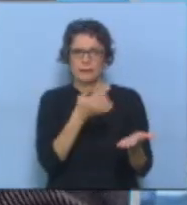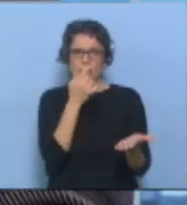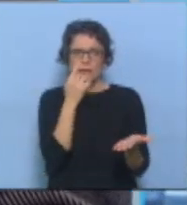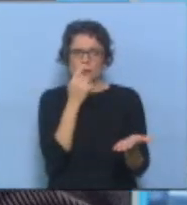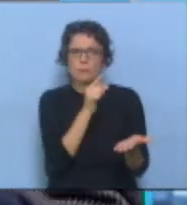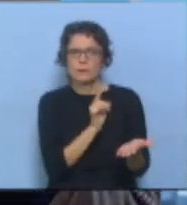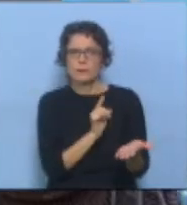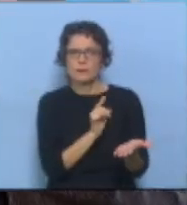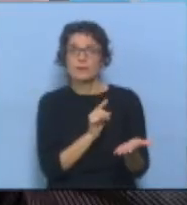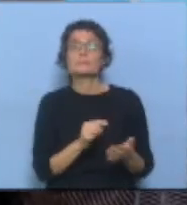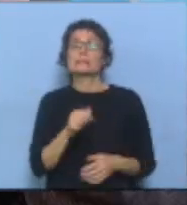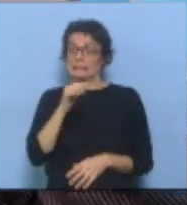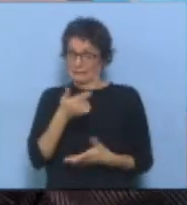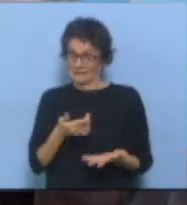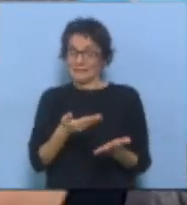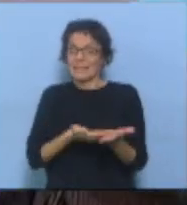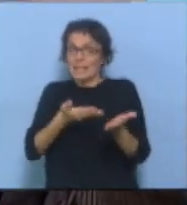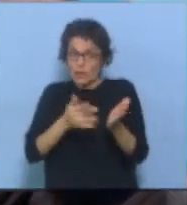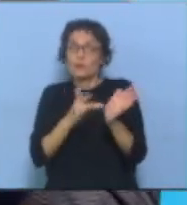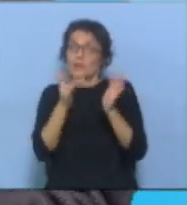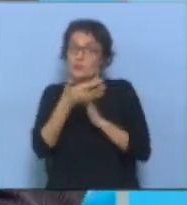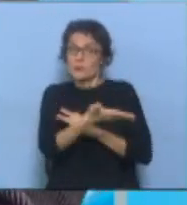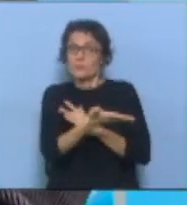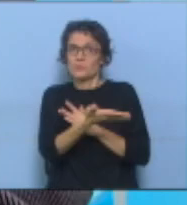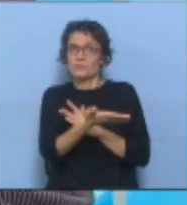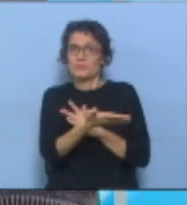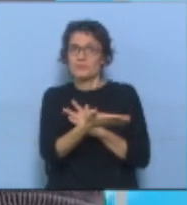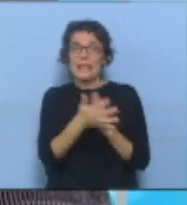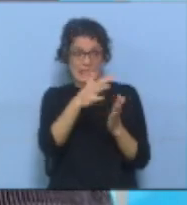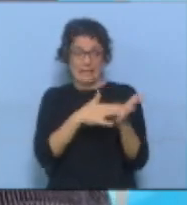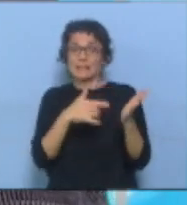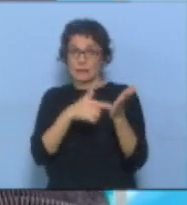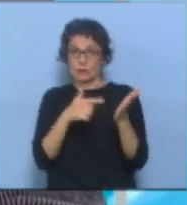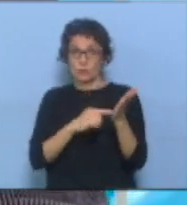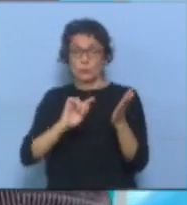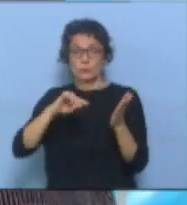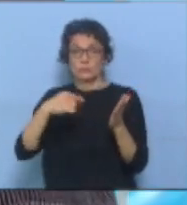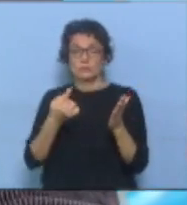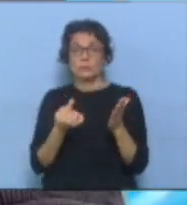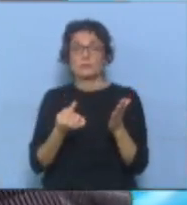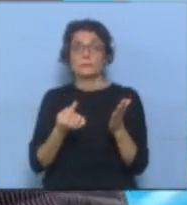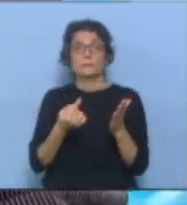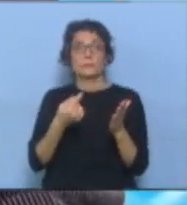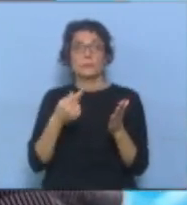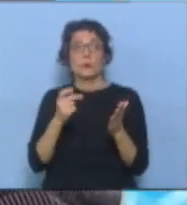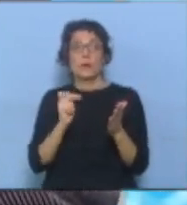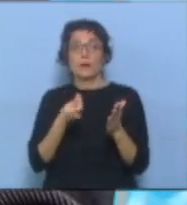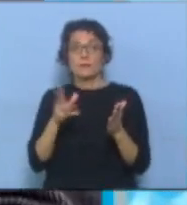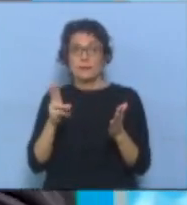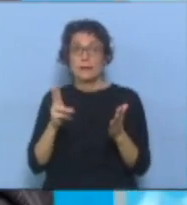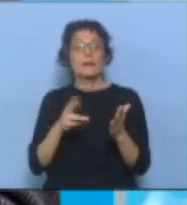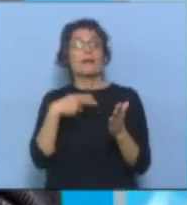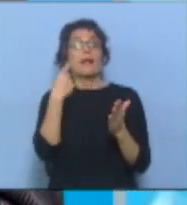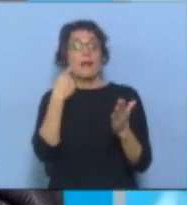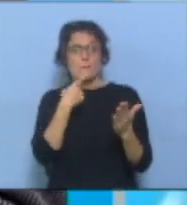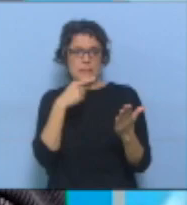dizer, depois, passado uns séculos, esta leitura é interpretada pelos cristãos como sendo um anúncio de Jesus.